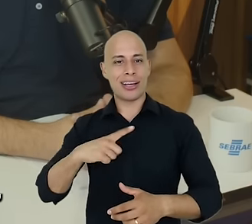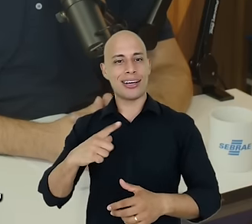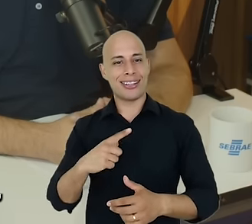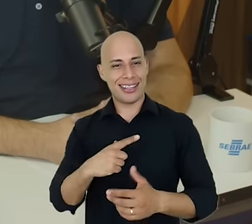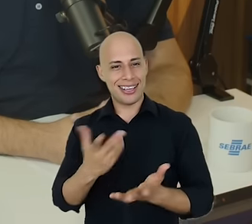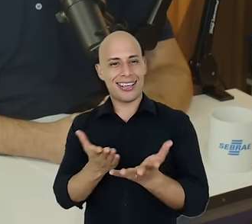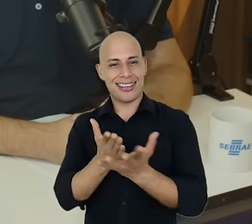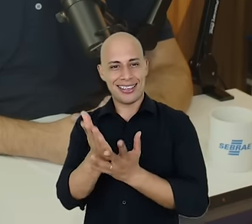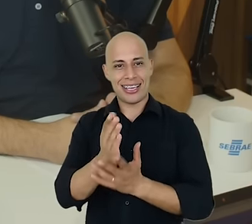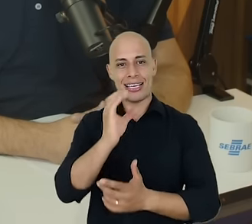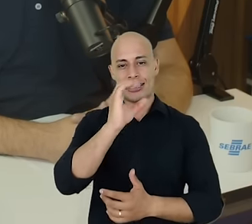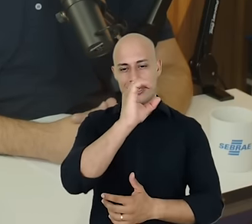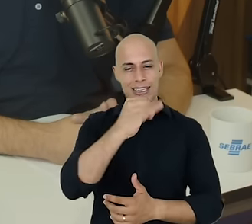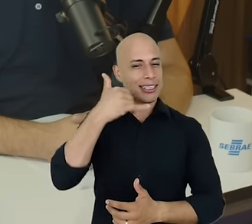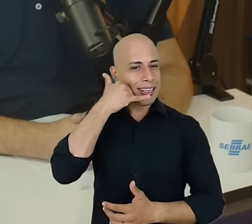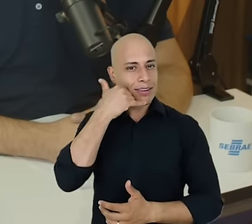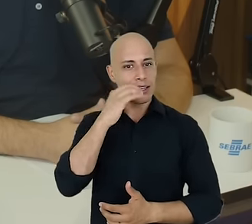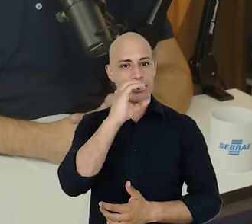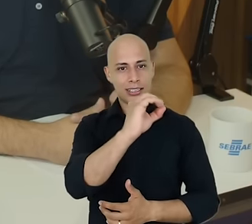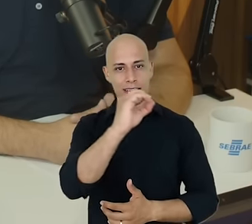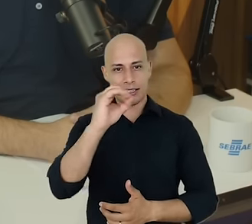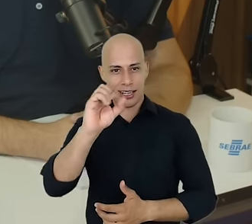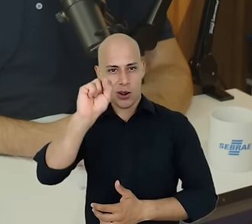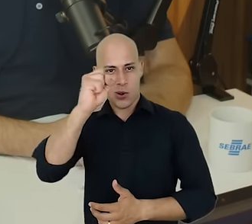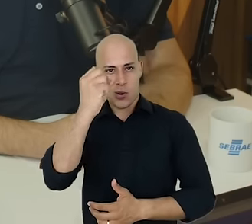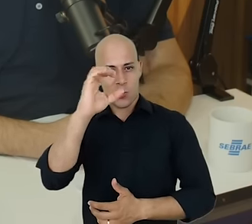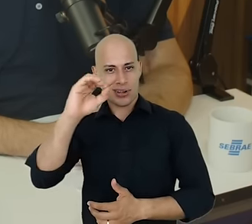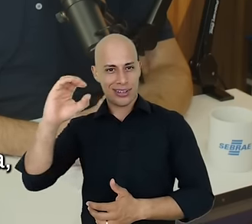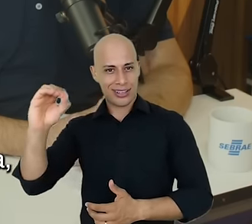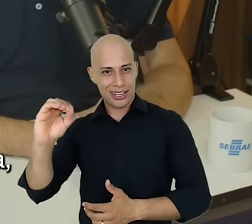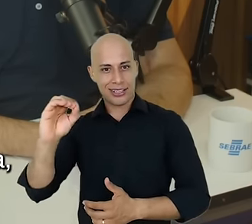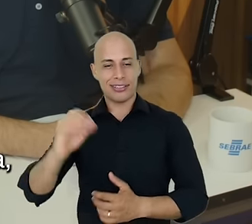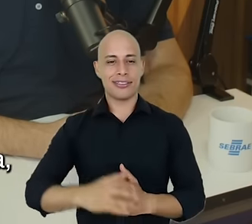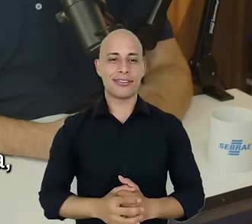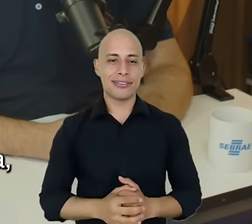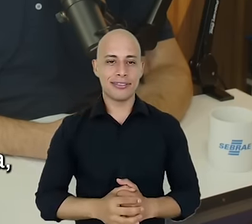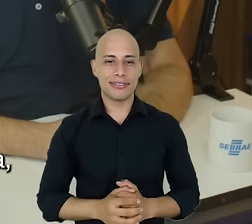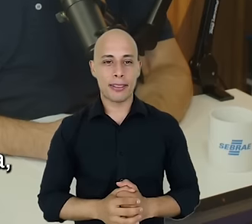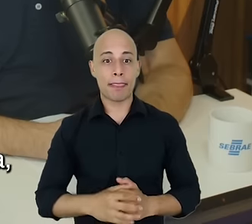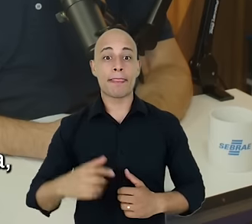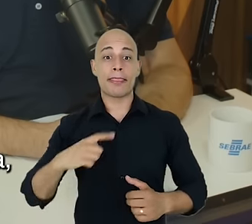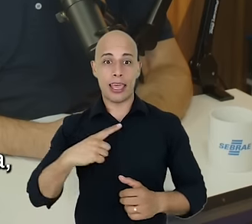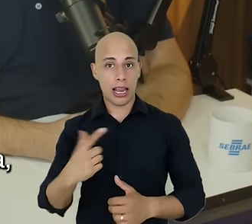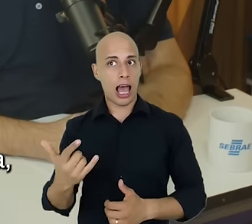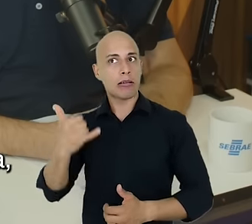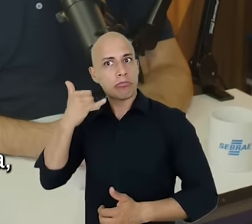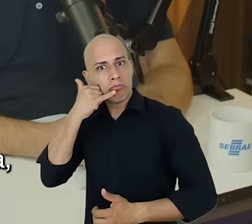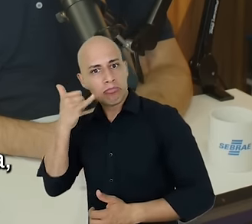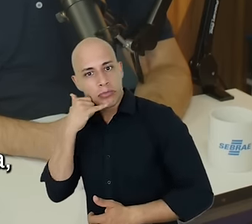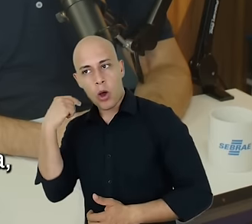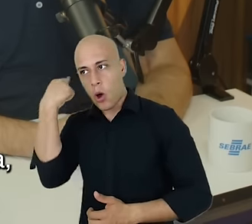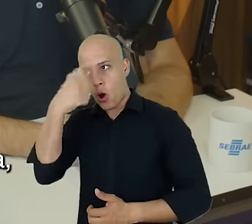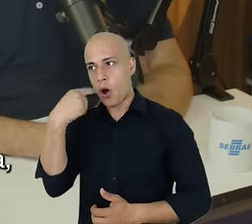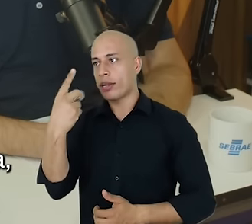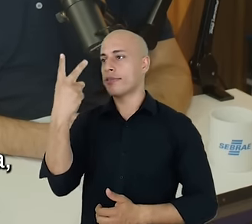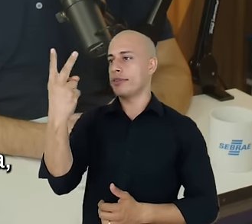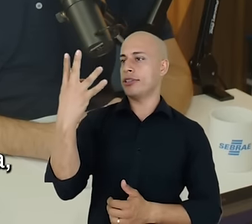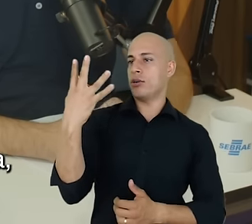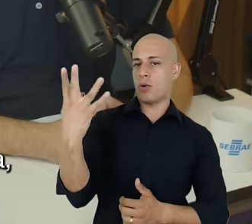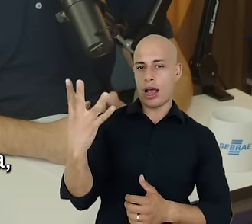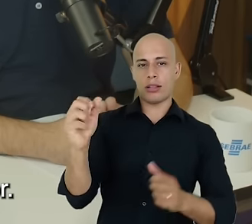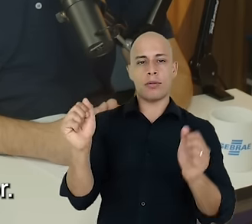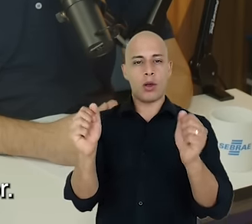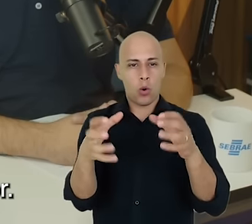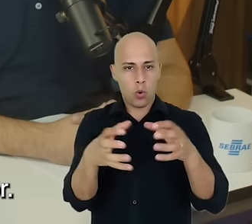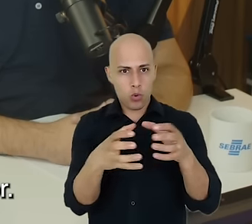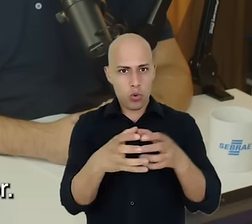atendimento o nosso 0800 5700 0800 né tem atendimento 24 horas por dia temos aí uma equipe